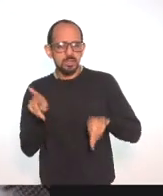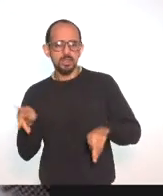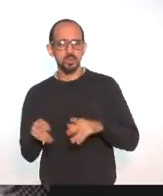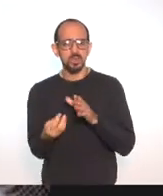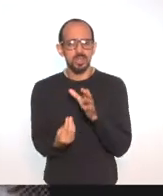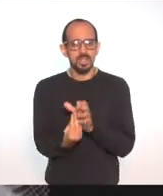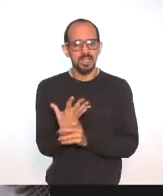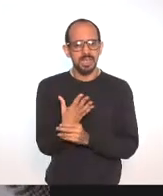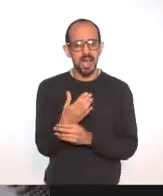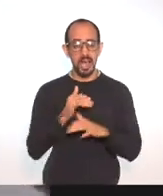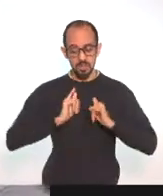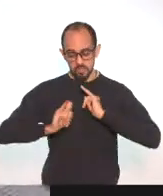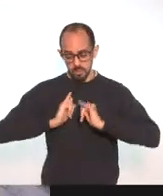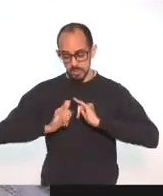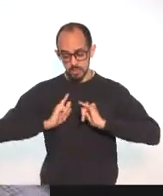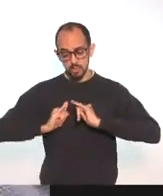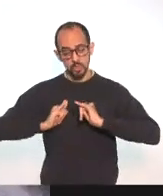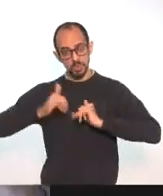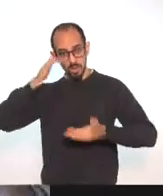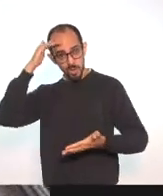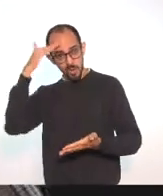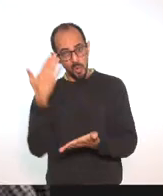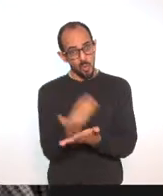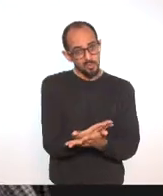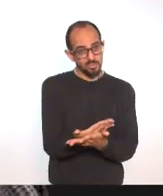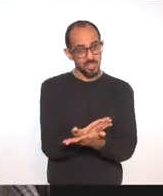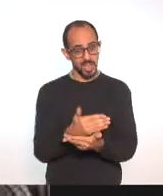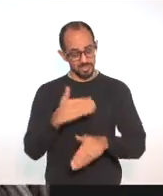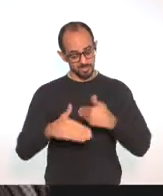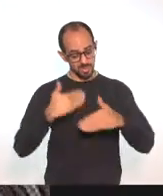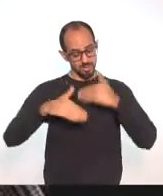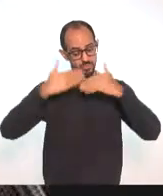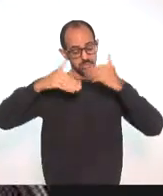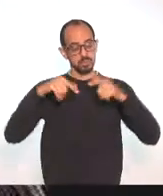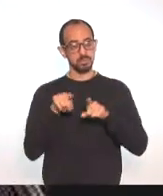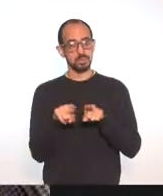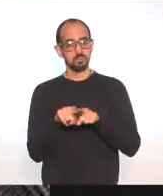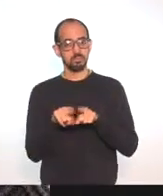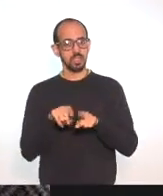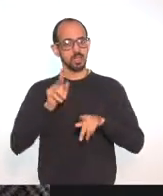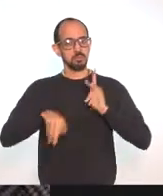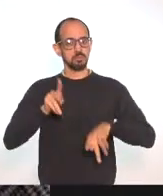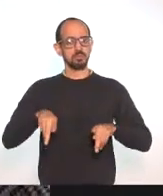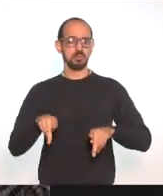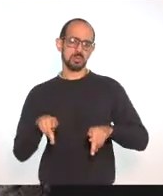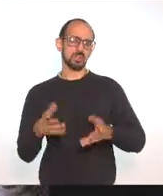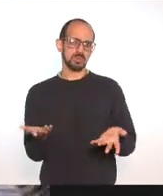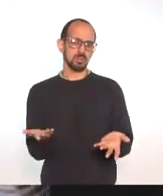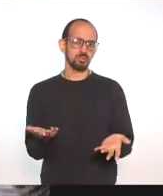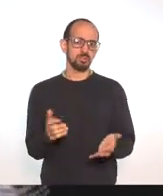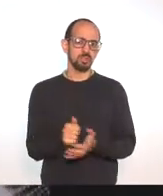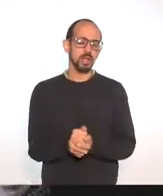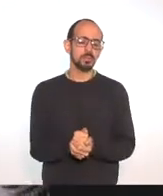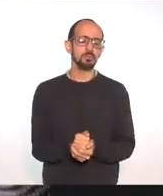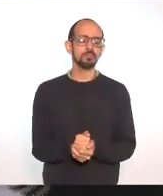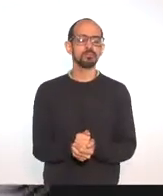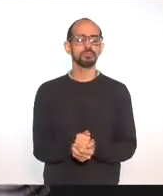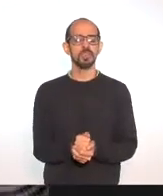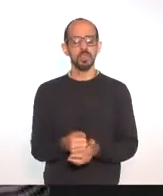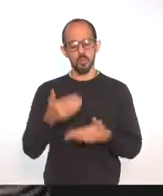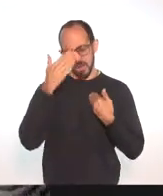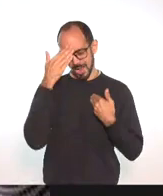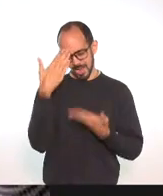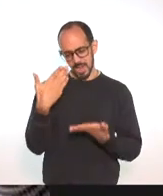confiáveis para que possamos avaliar o avanço da região metropolitana no combate a pandemia do coronavírus eu